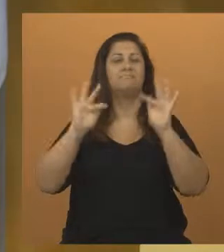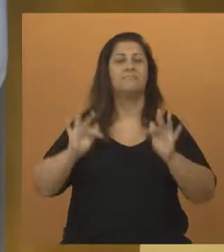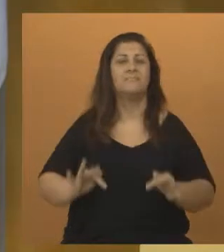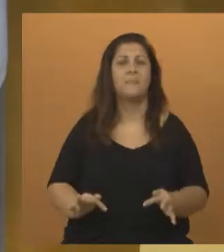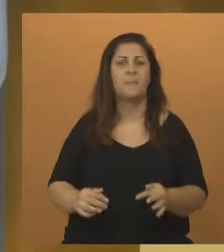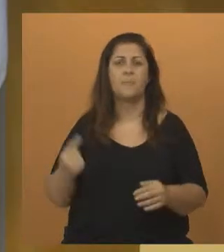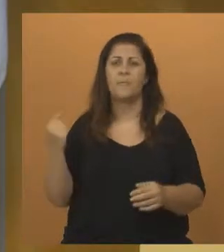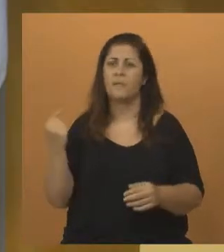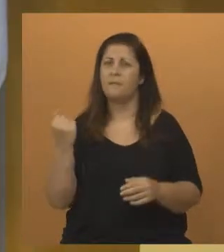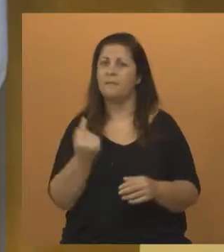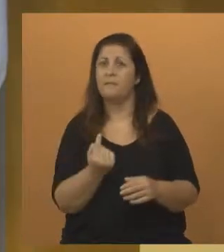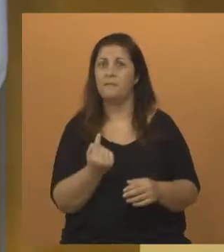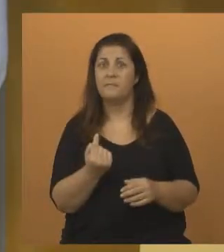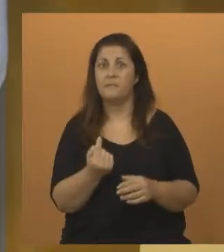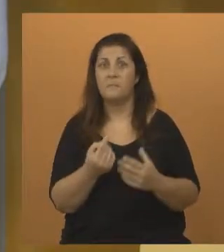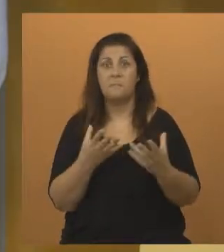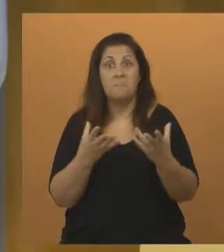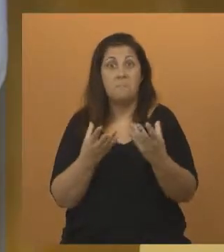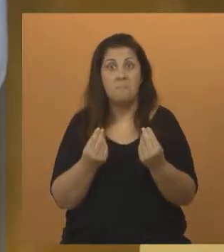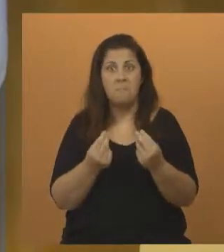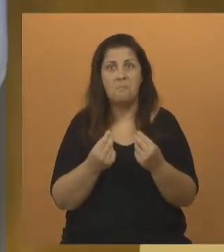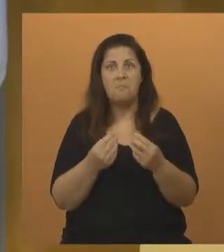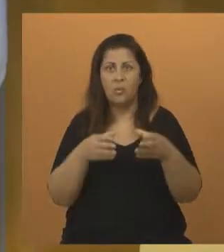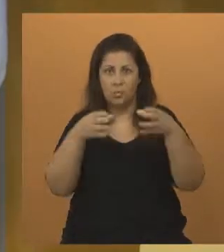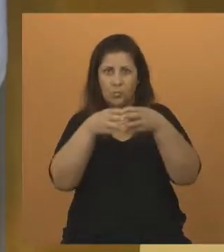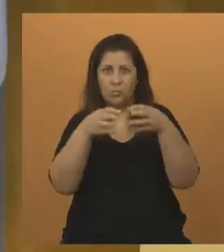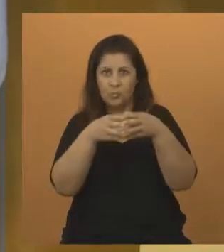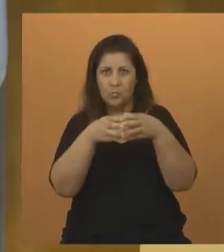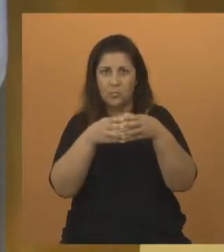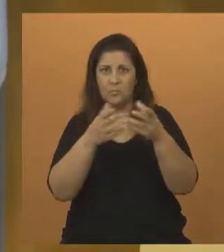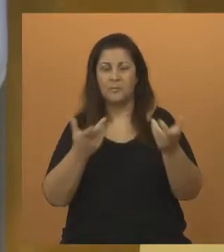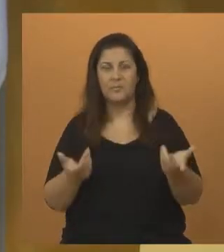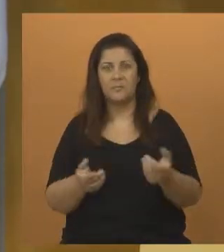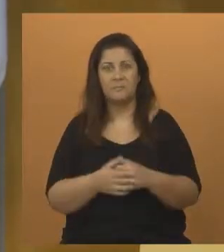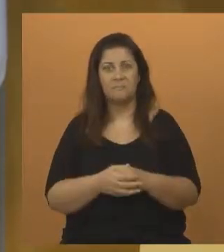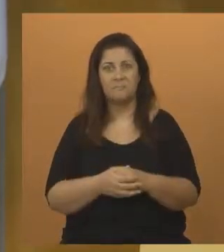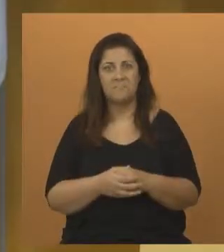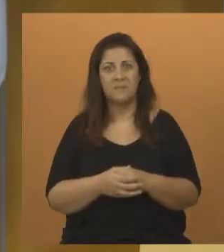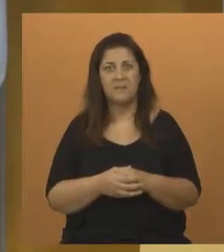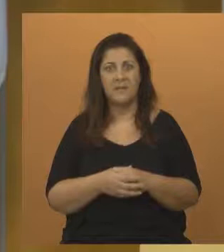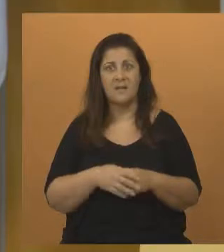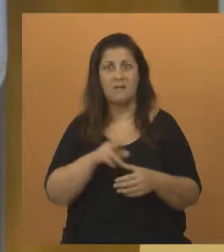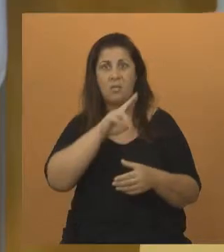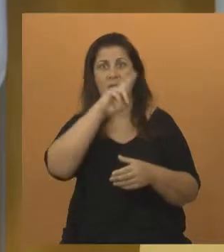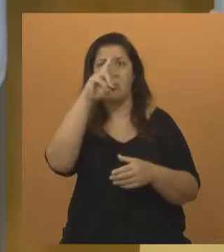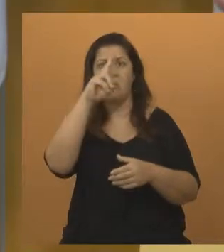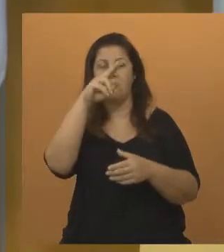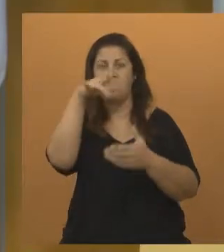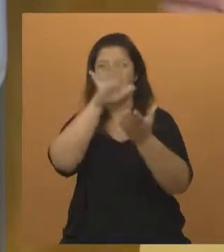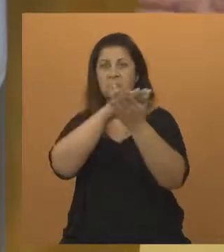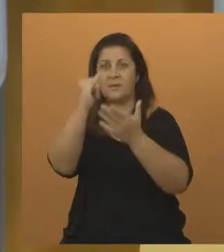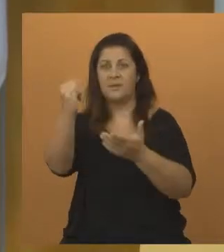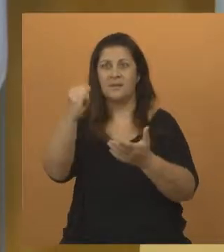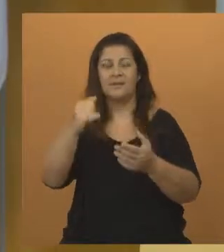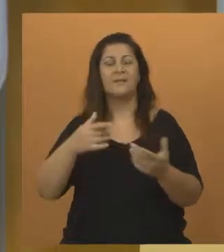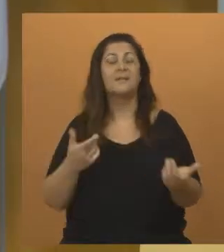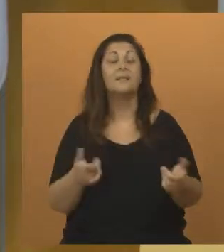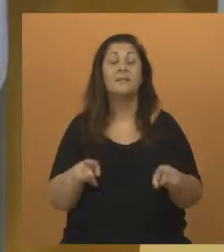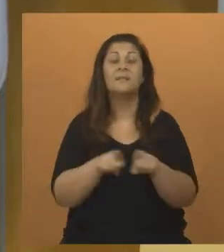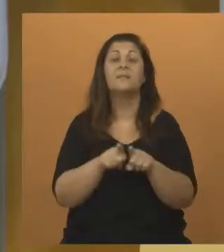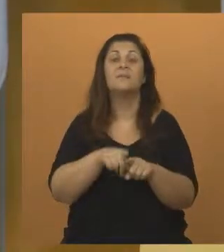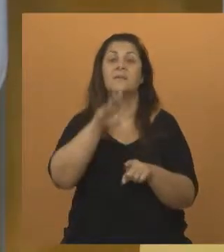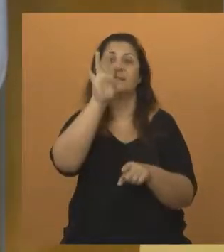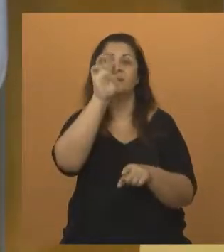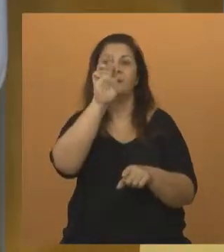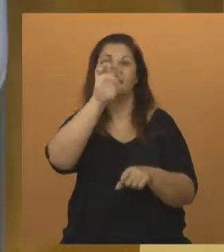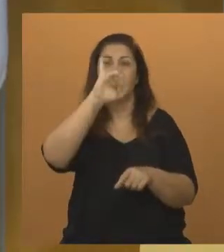trazer grandes agremiações que traziam e elevavam o nome da nossa cidade. O Trianon, o basquete, a gente não precisa